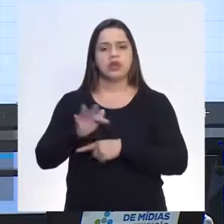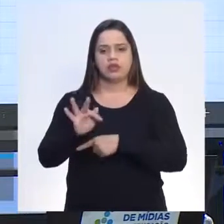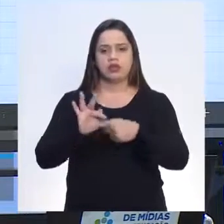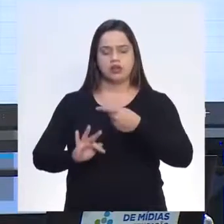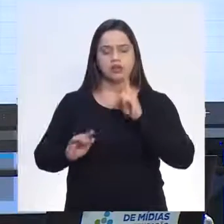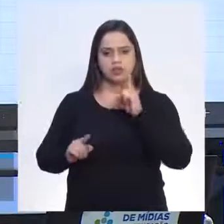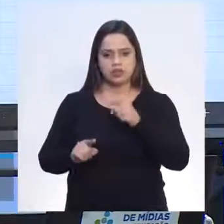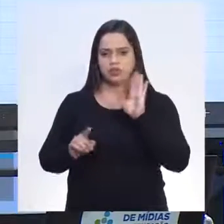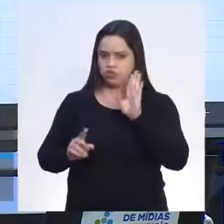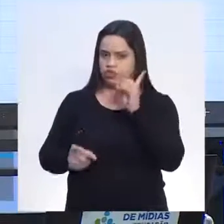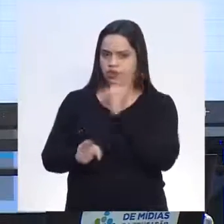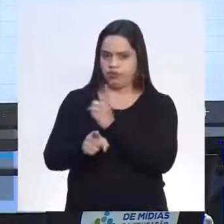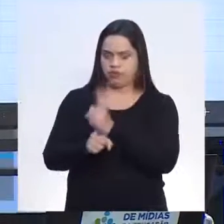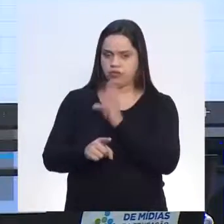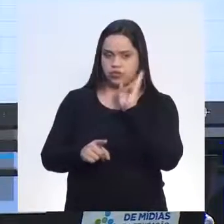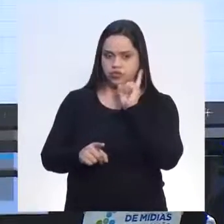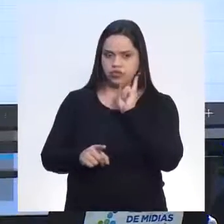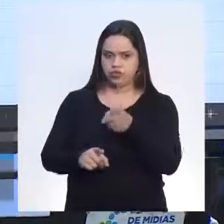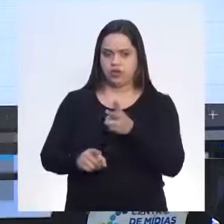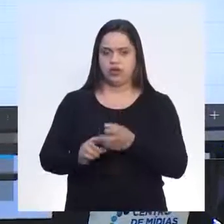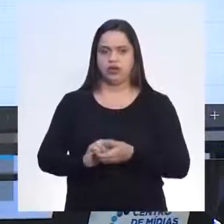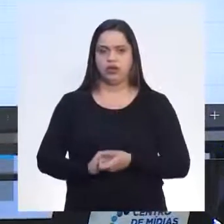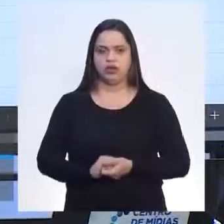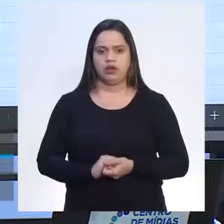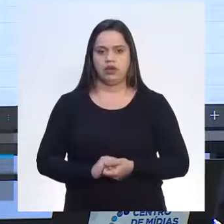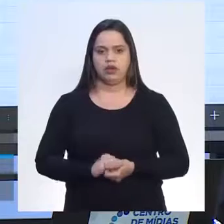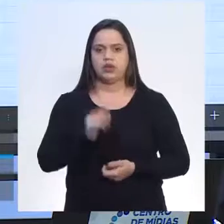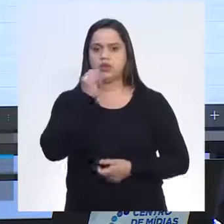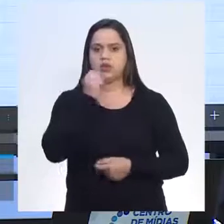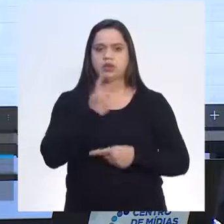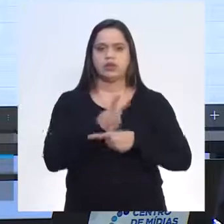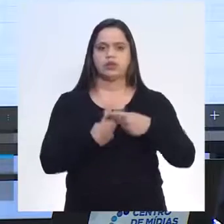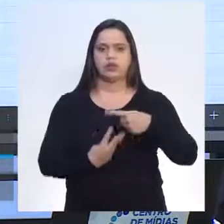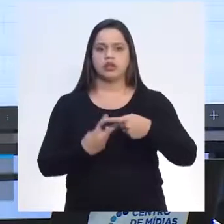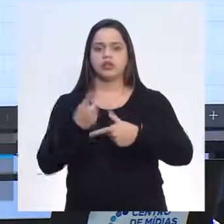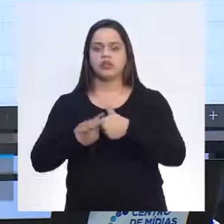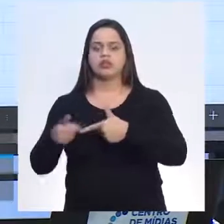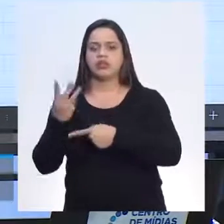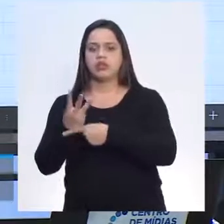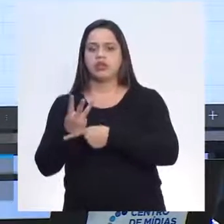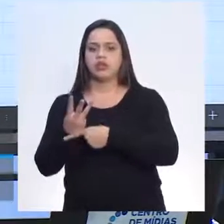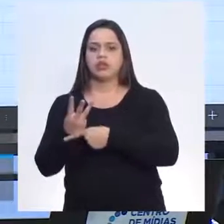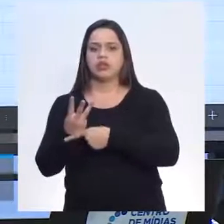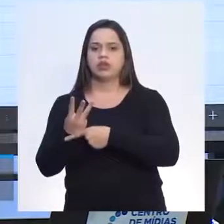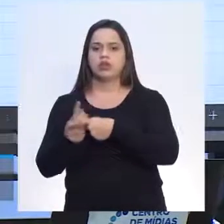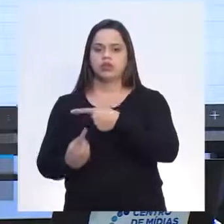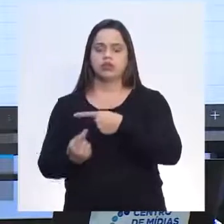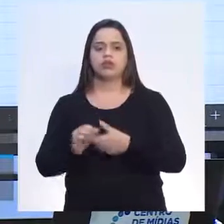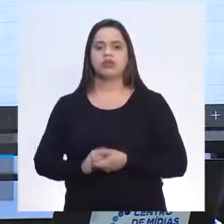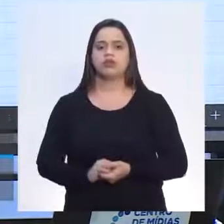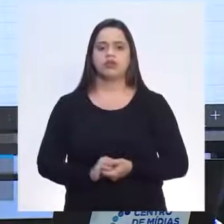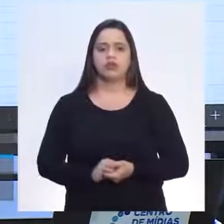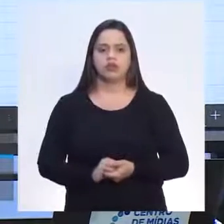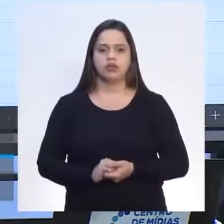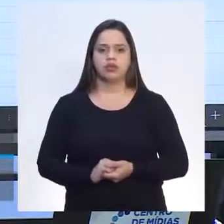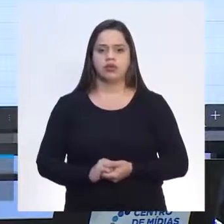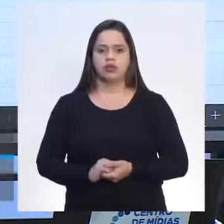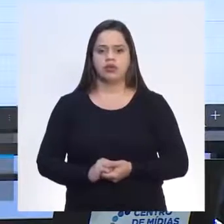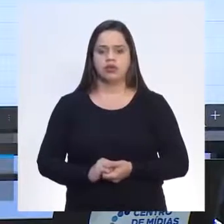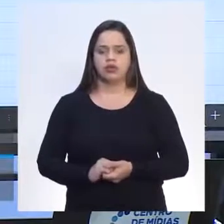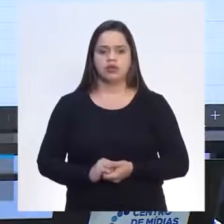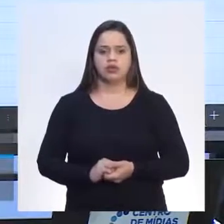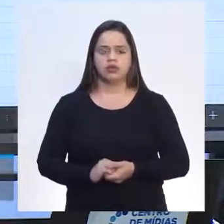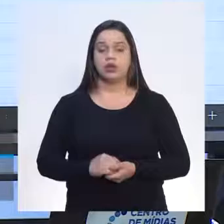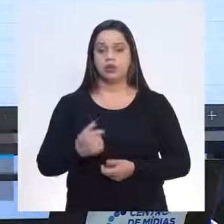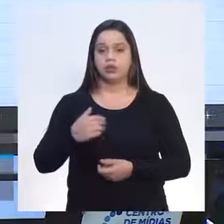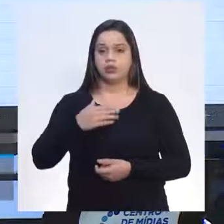encontrar. Então, o que eu tenho aqui? Ó? Eu tenho 2/3 dividido por 3 sobre 1. Um professor